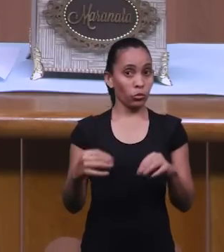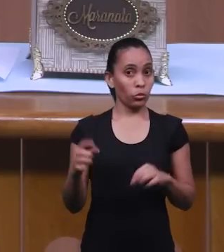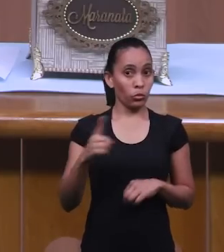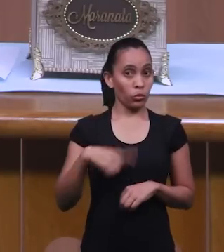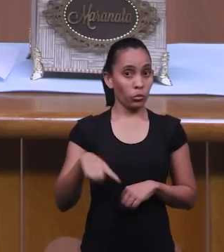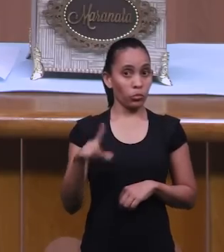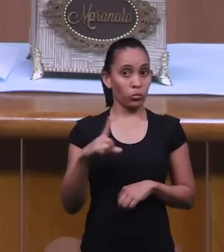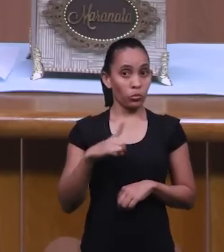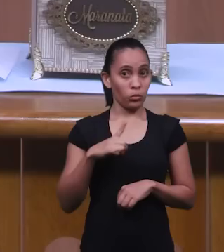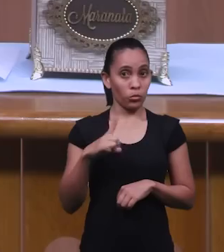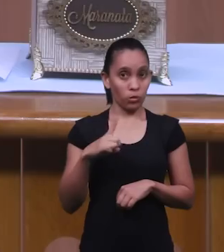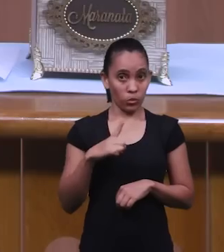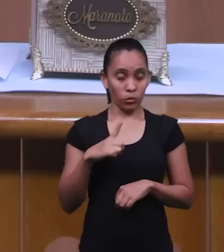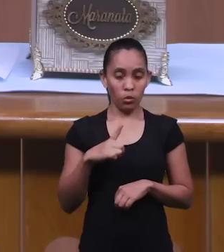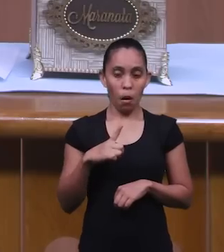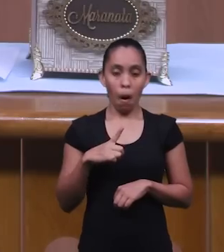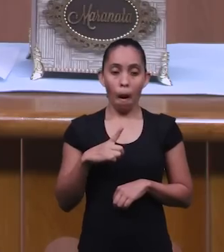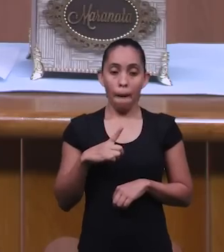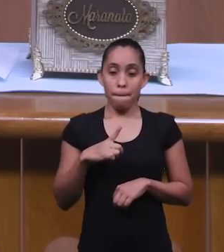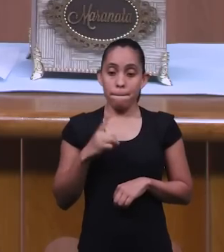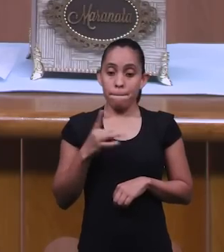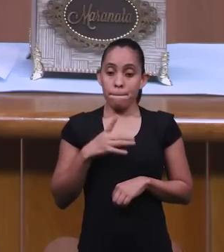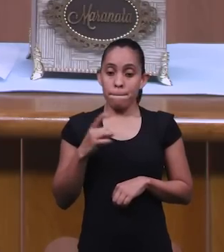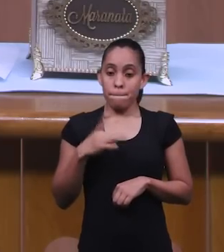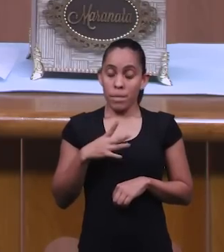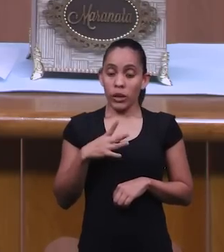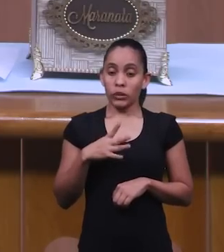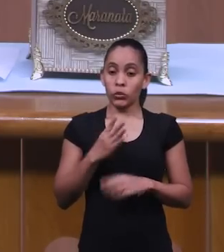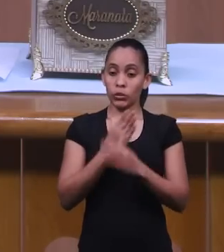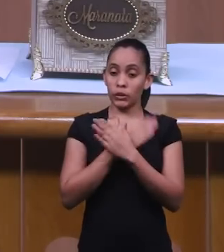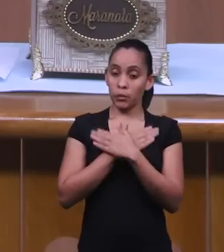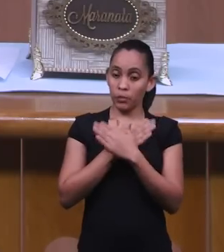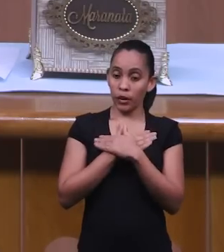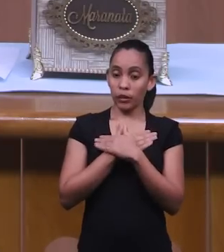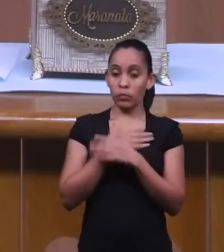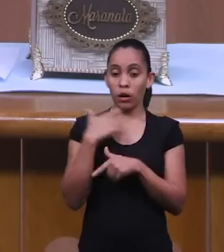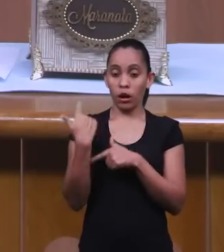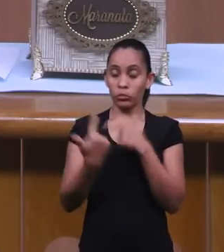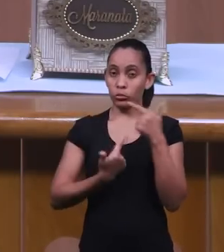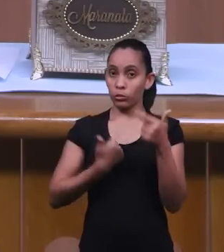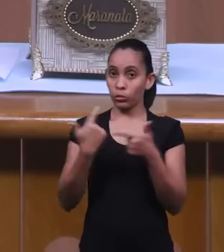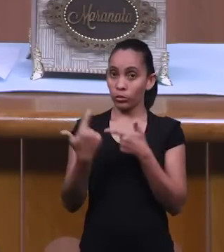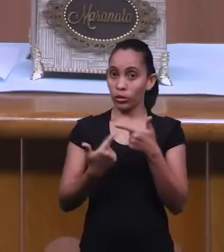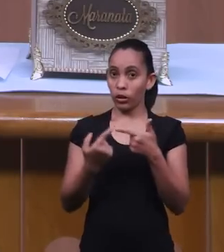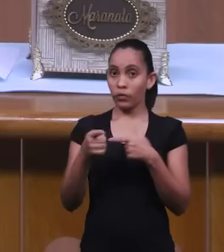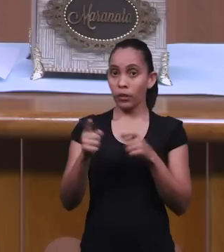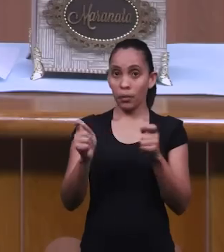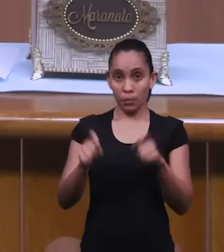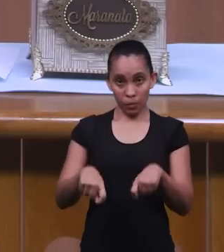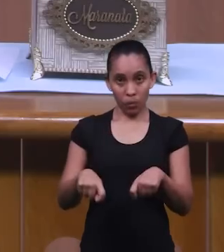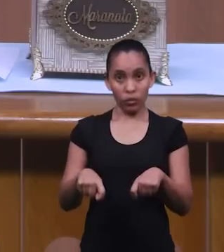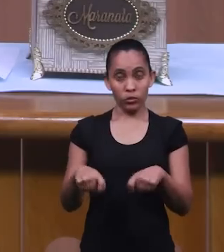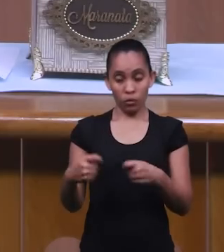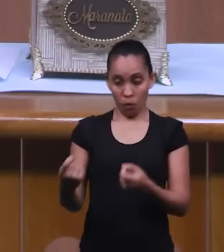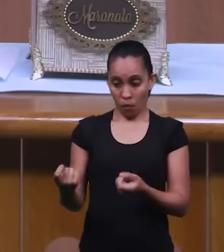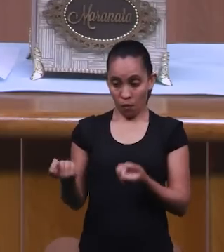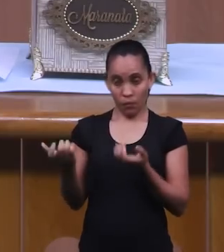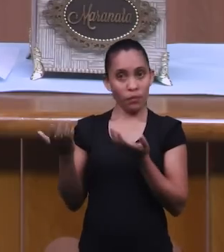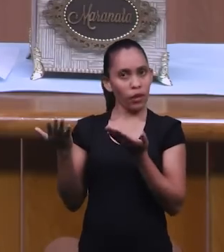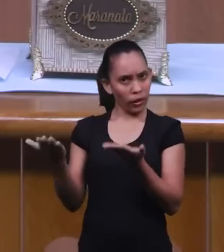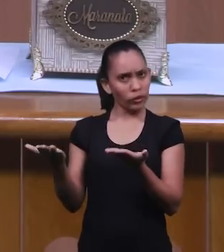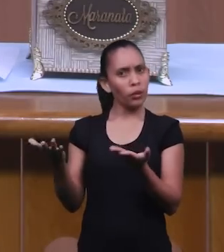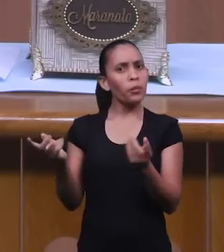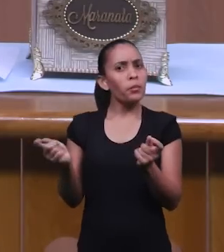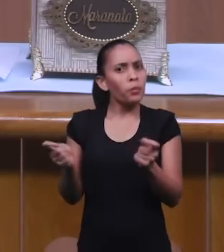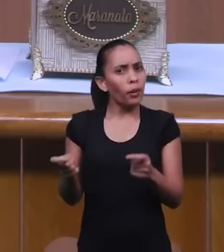o medo do desemprego, as lutas que se atravessa. Então, você pode fazer a oferta que